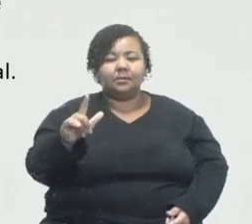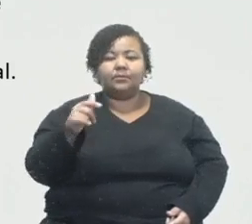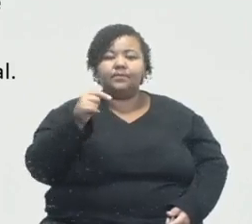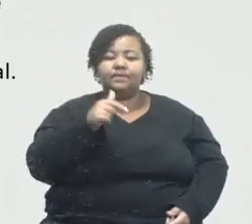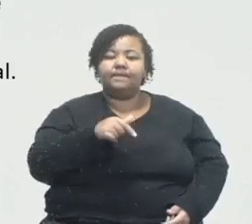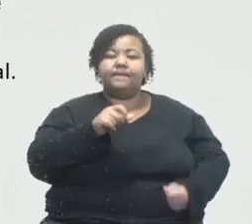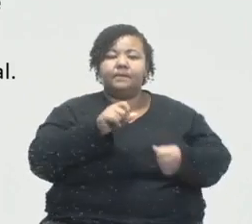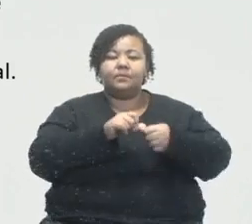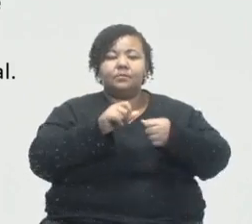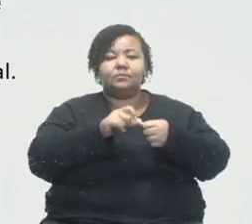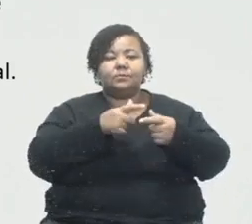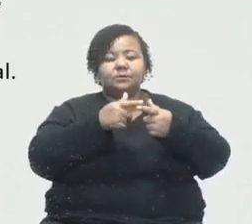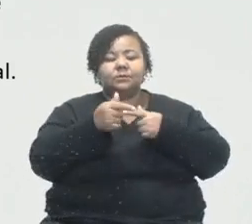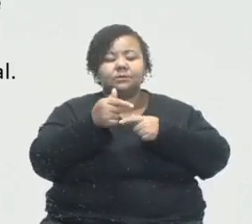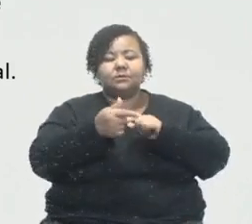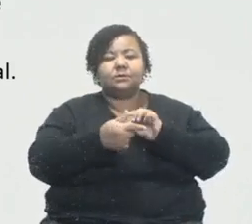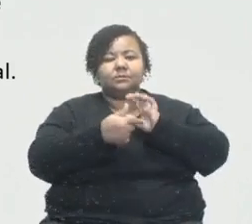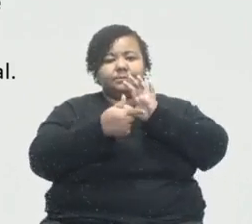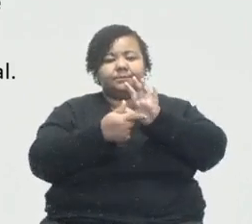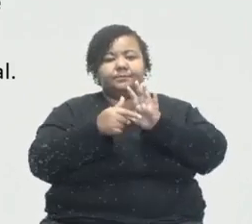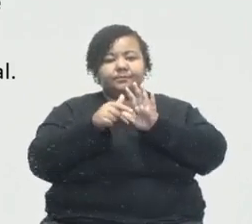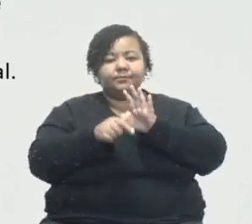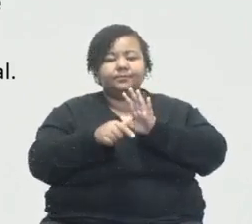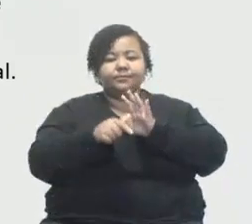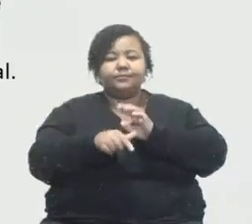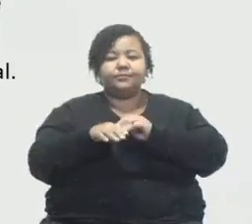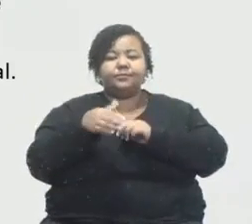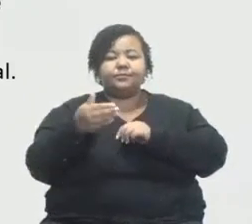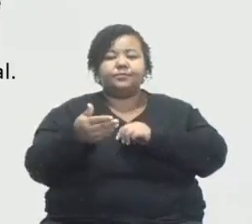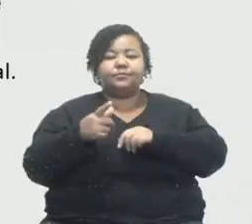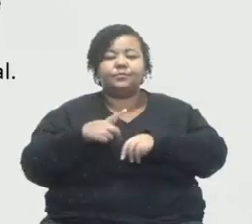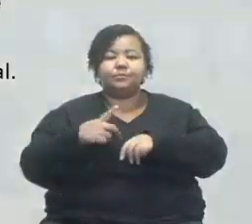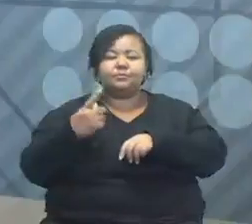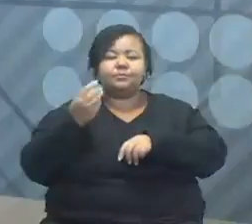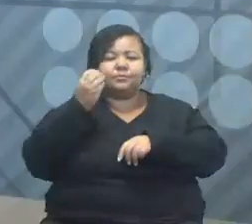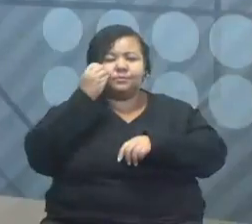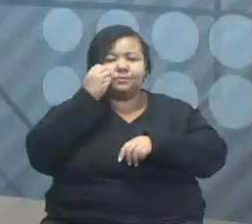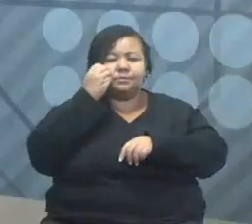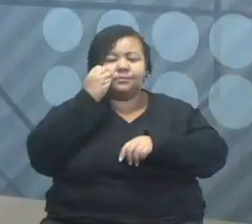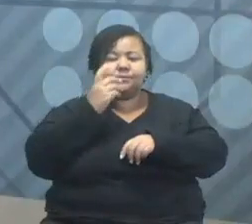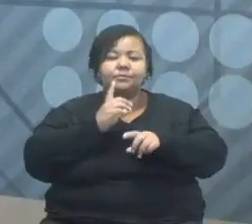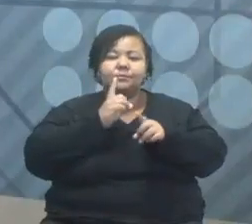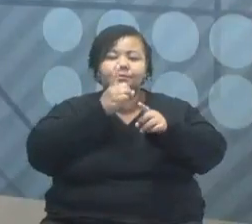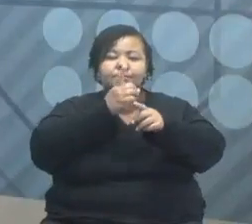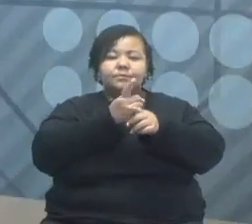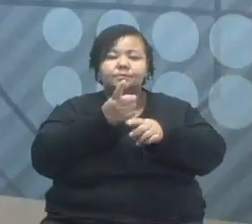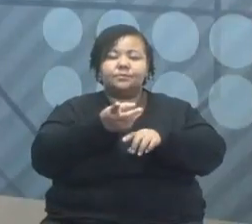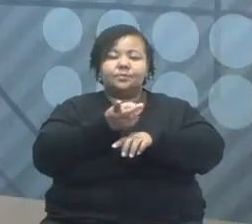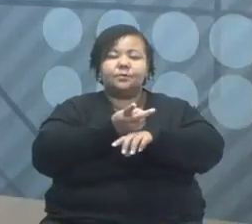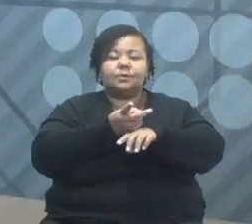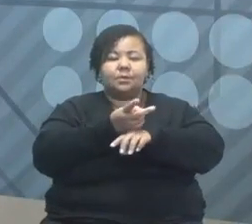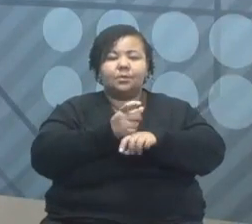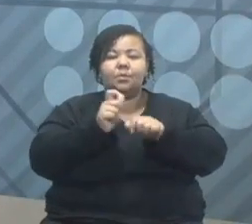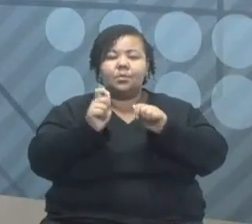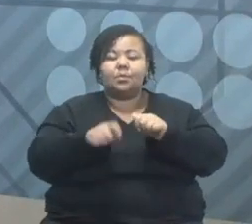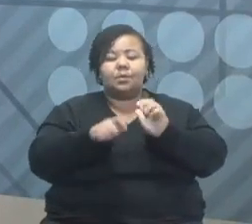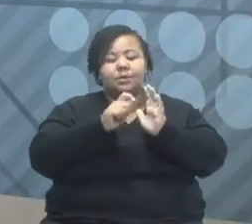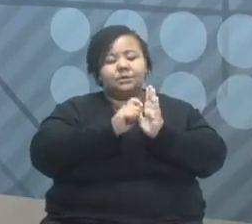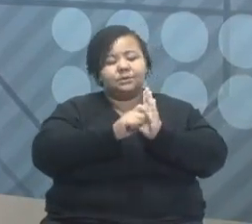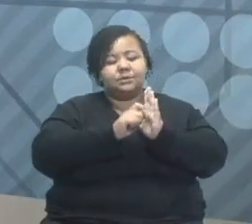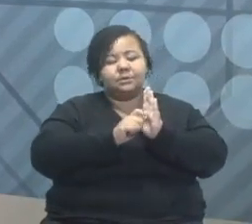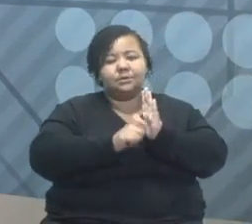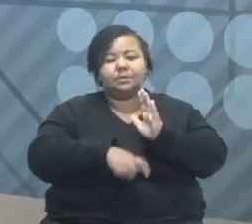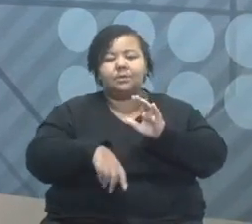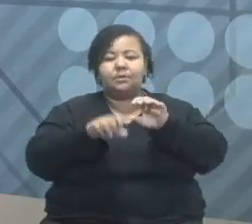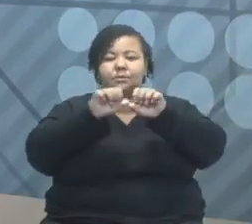É a solução aqui apresentada. No caso, quando a gente está procurando esses escalares, em muitas situações a gente pode escrever um sistema